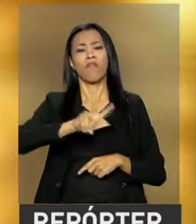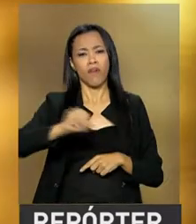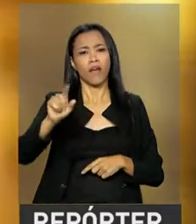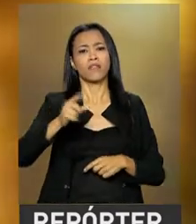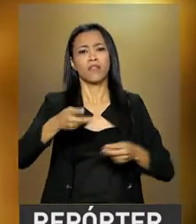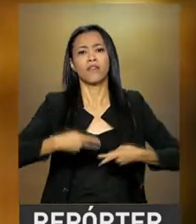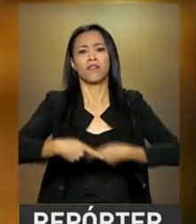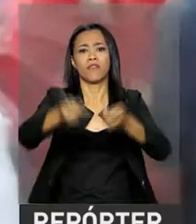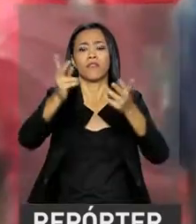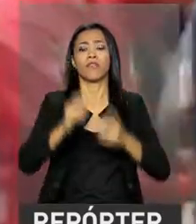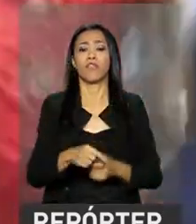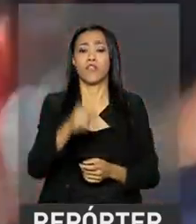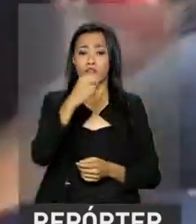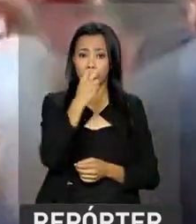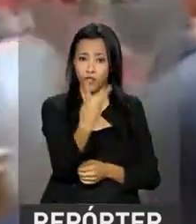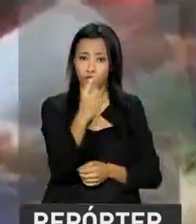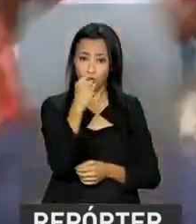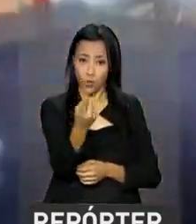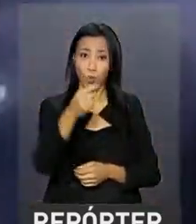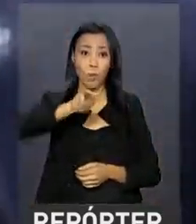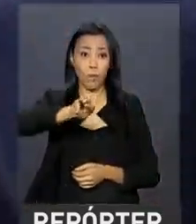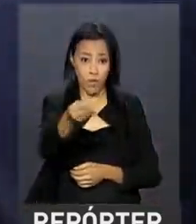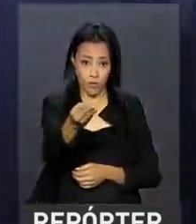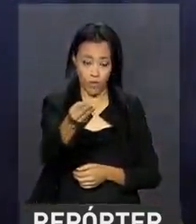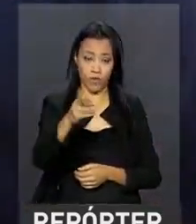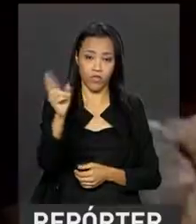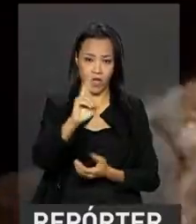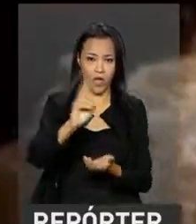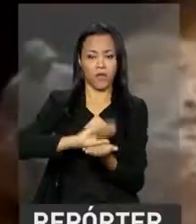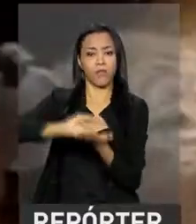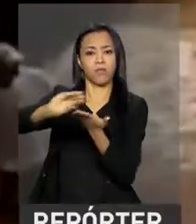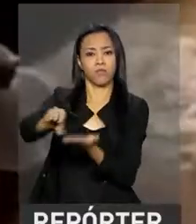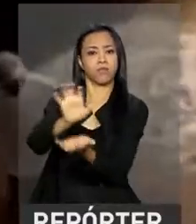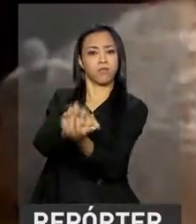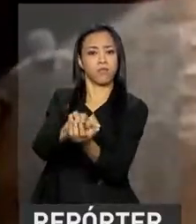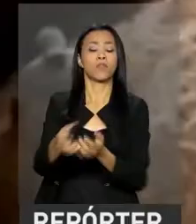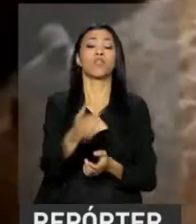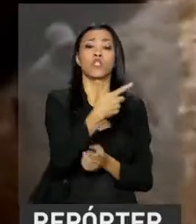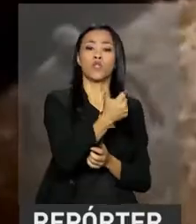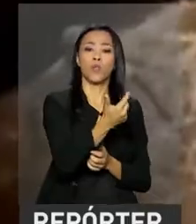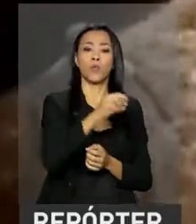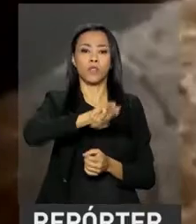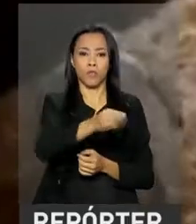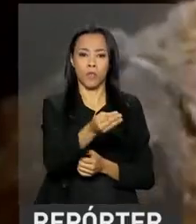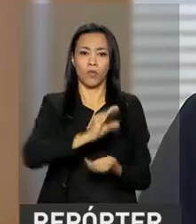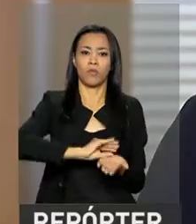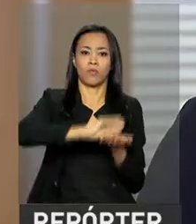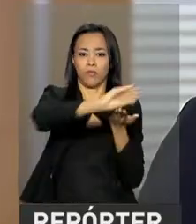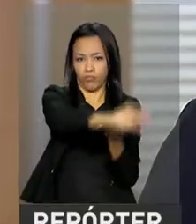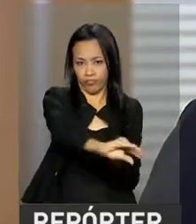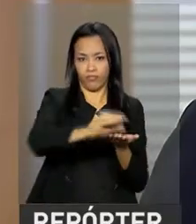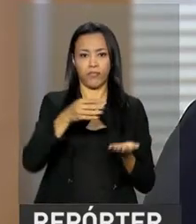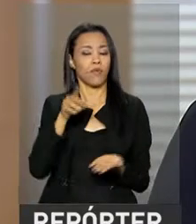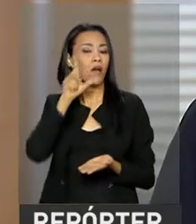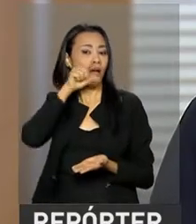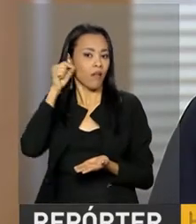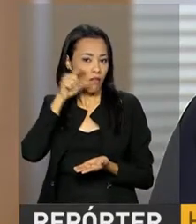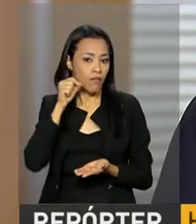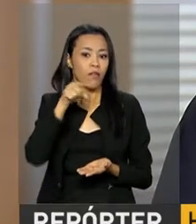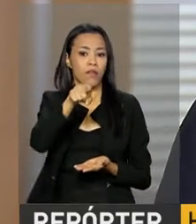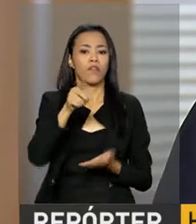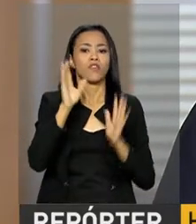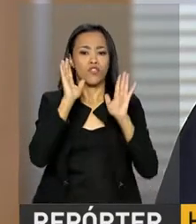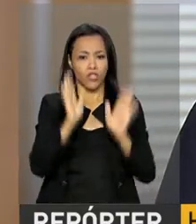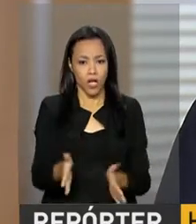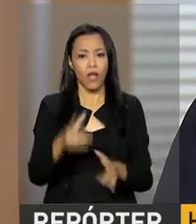21 milhões de reais para pernambuco e 12 milhões de reais para alagoas nós já estamos com os recursos